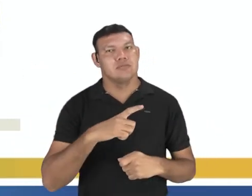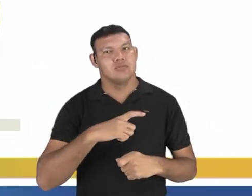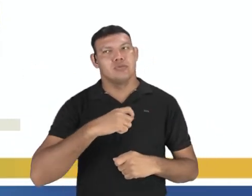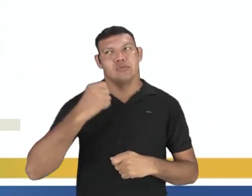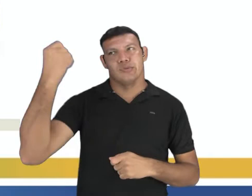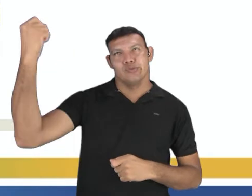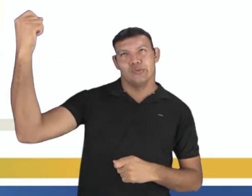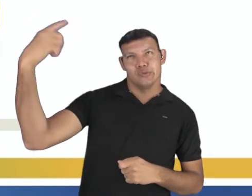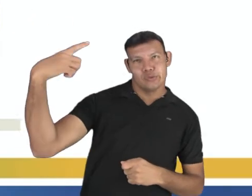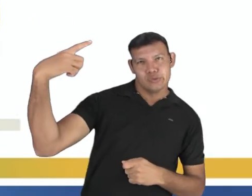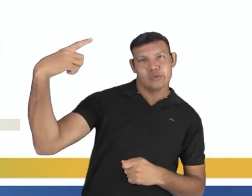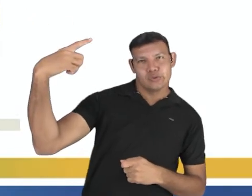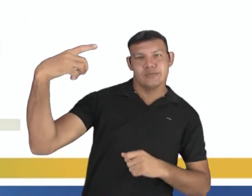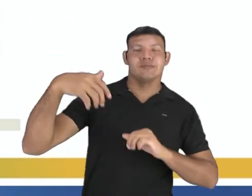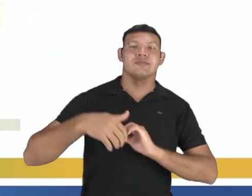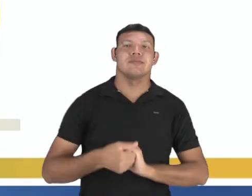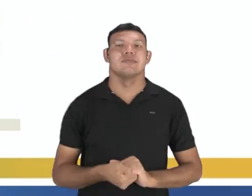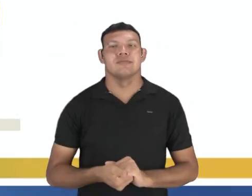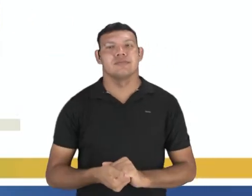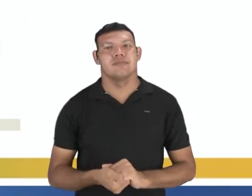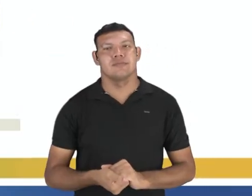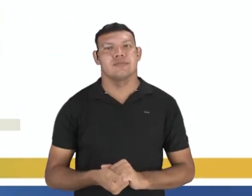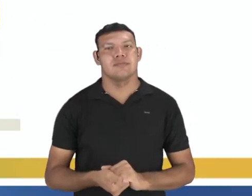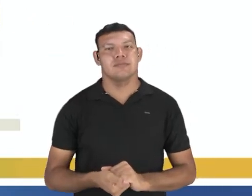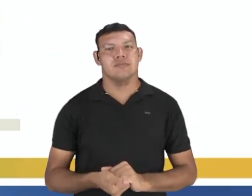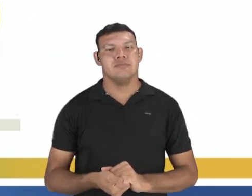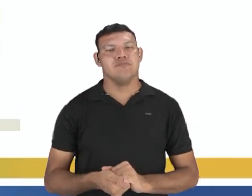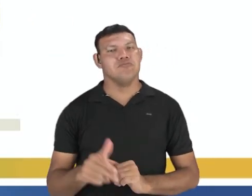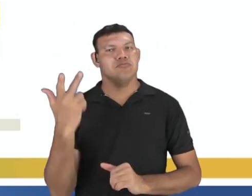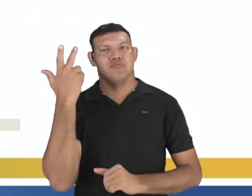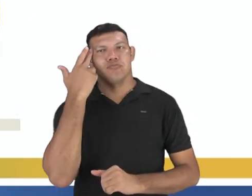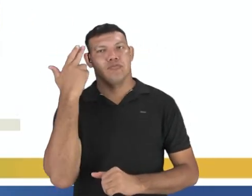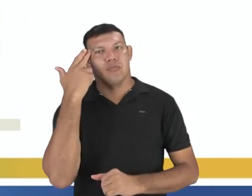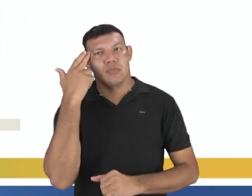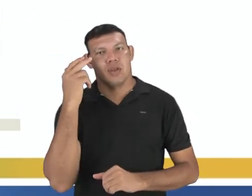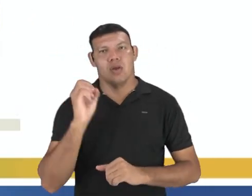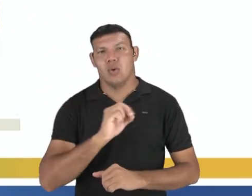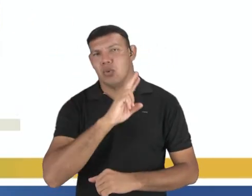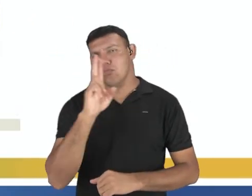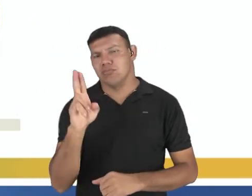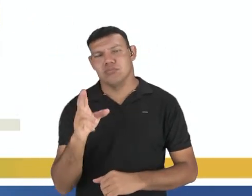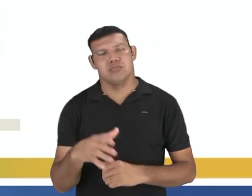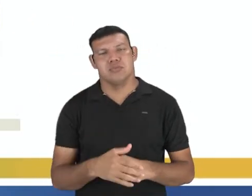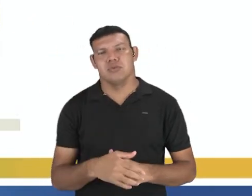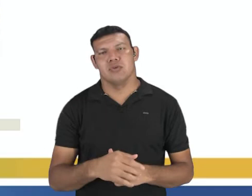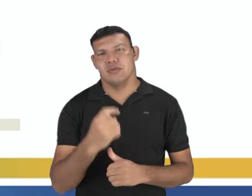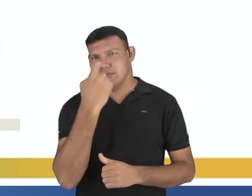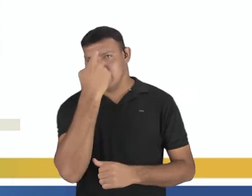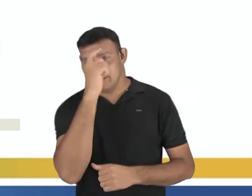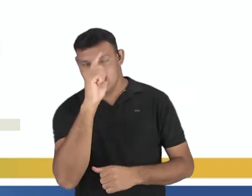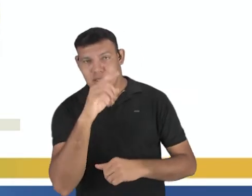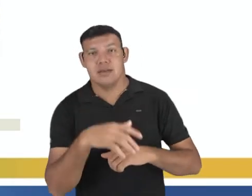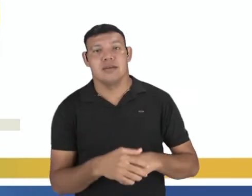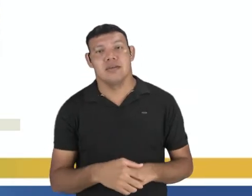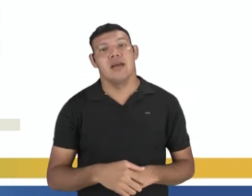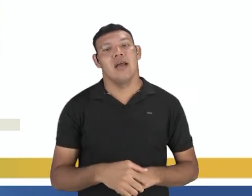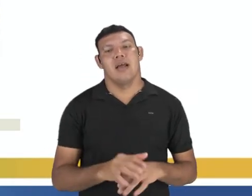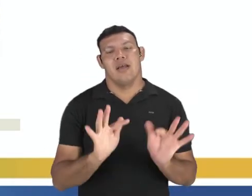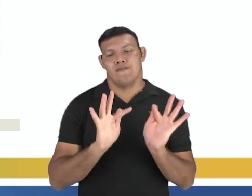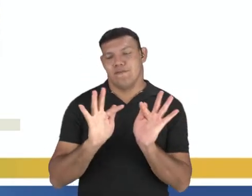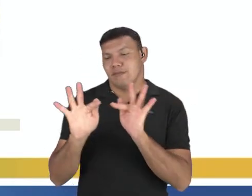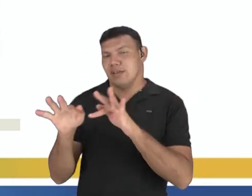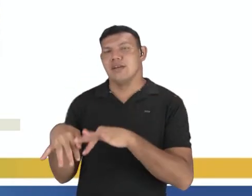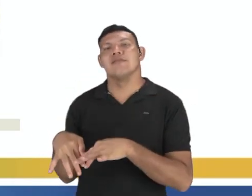presença de luz, como é fase fotoquímica, então necessita de luz, sendo ela natural, né, a luz solar, ou mecânica. No final